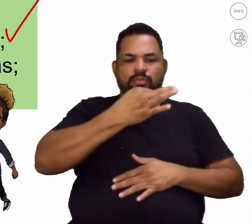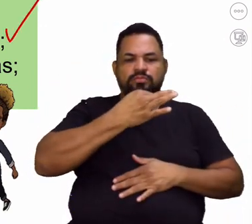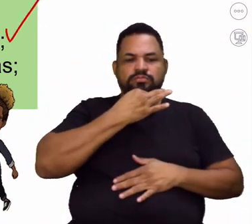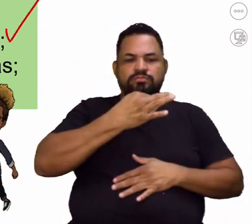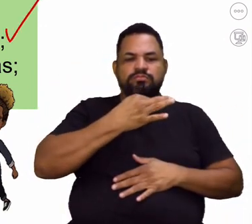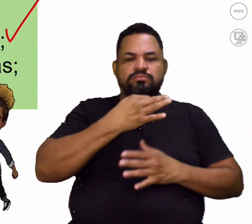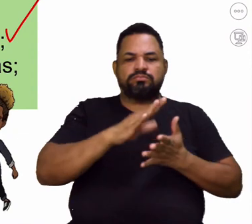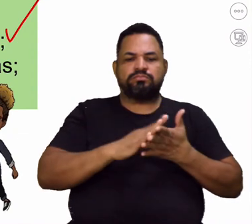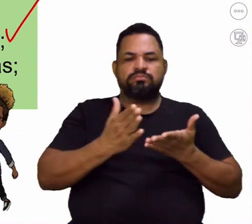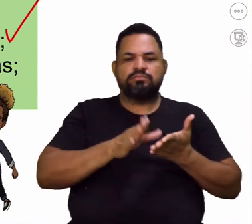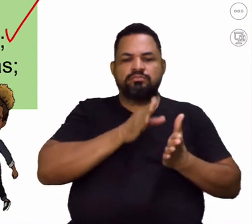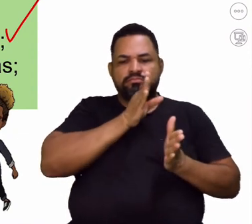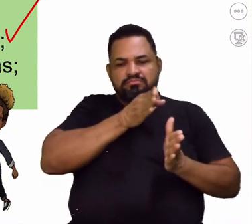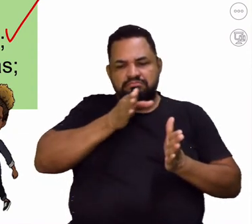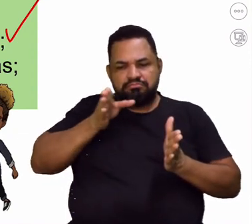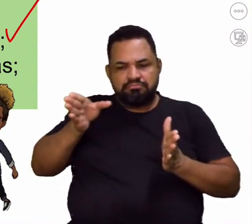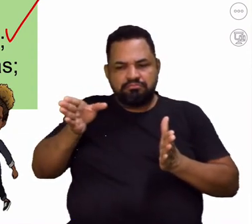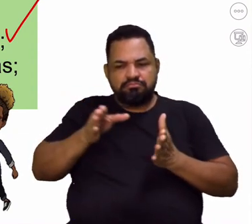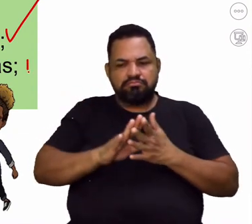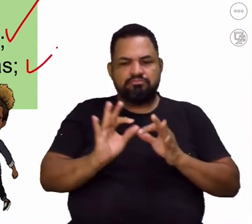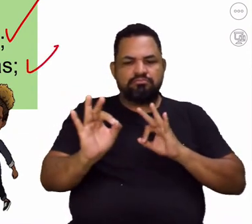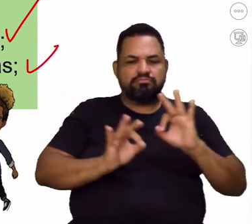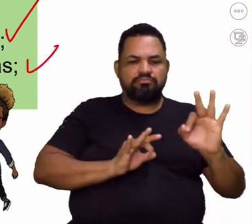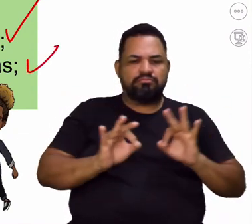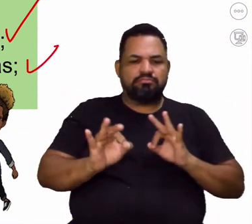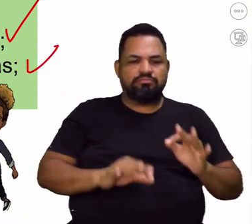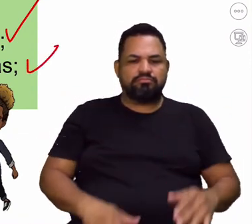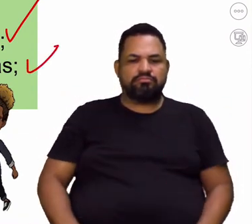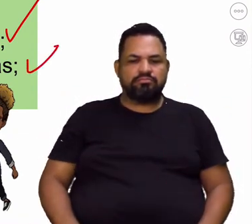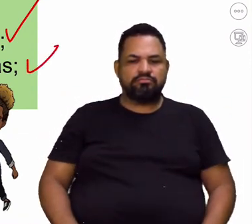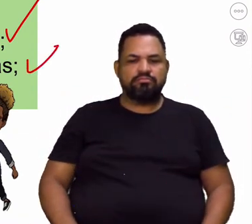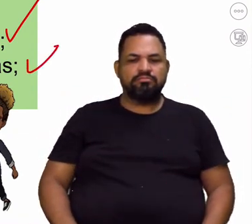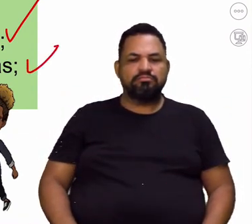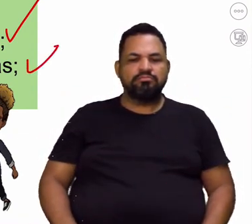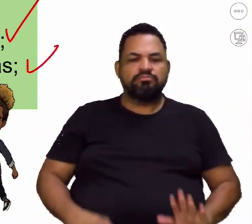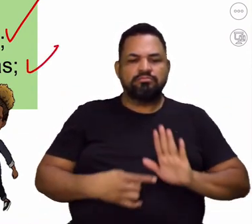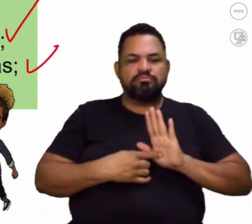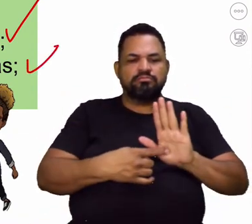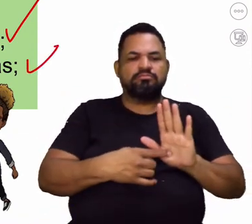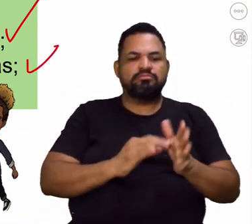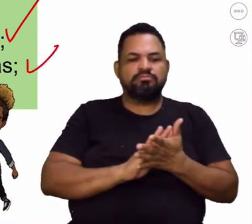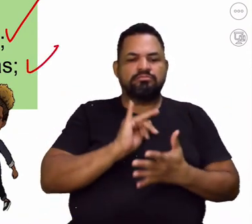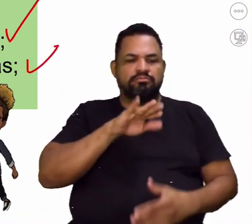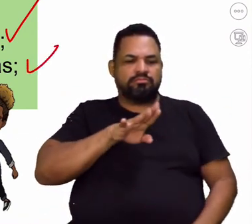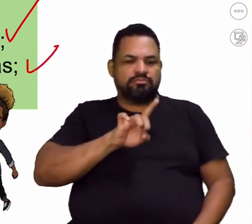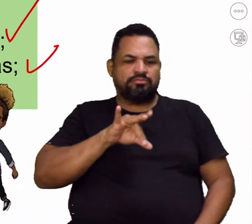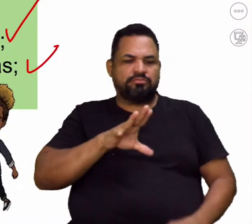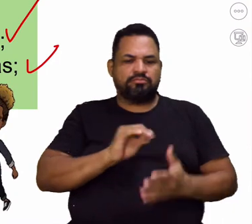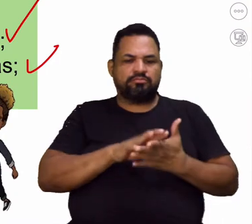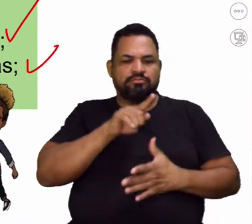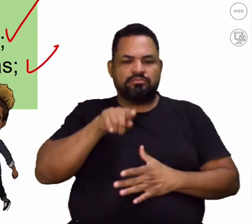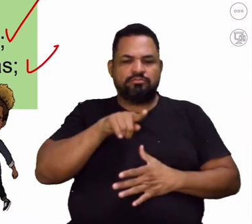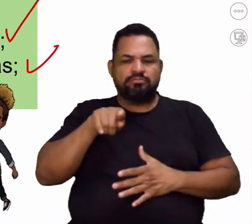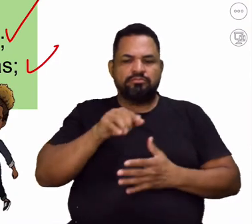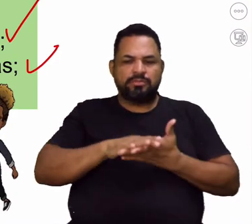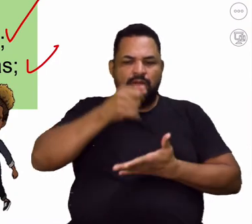texto argumentativo, sequência de constatativas explícitas, e o texto disjuntivo, sequência